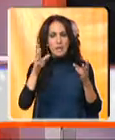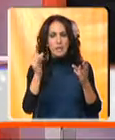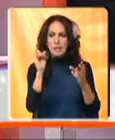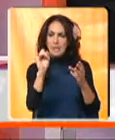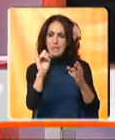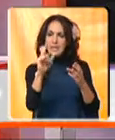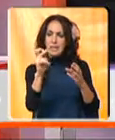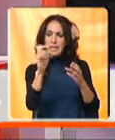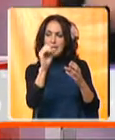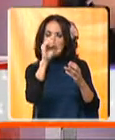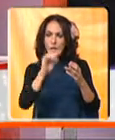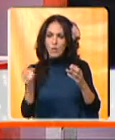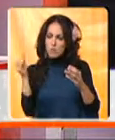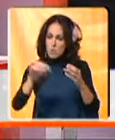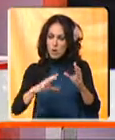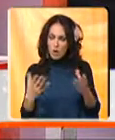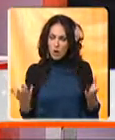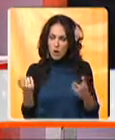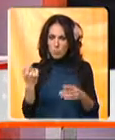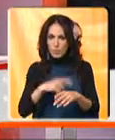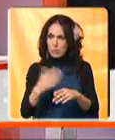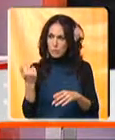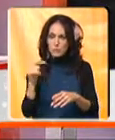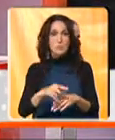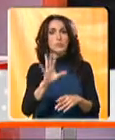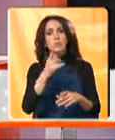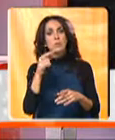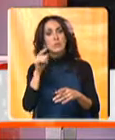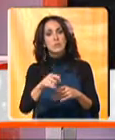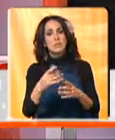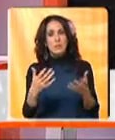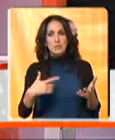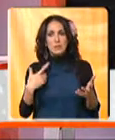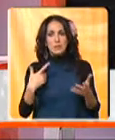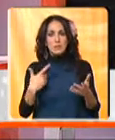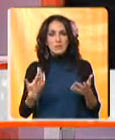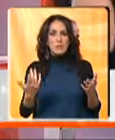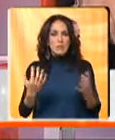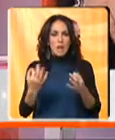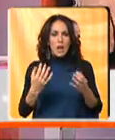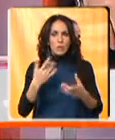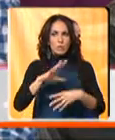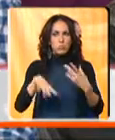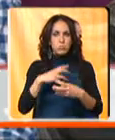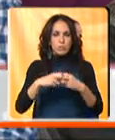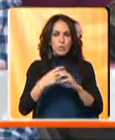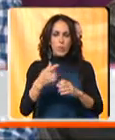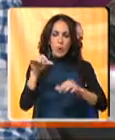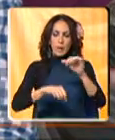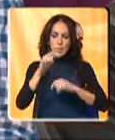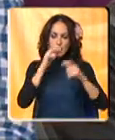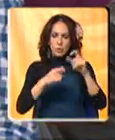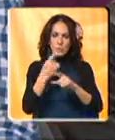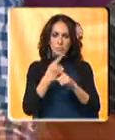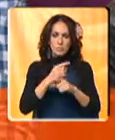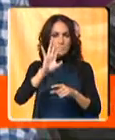vim do Irão agora. Eu sei. Ah, sabe. Aliás, até no dia em que foi para o Irão, estava apreensivo, tinham havido alguns desacatos. Estive lá a operar umas pessoas.